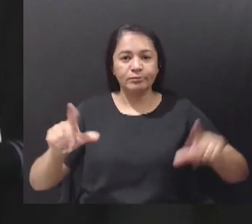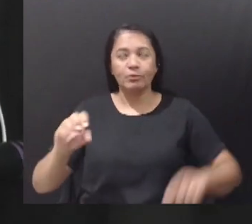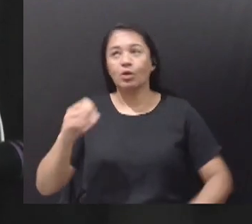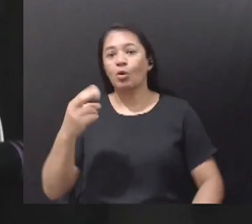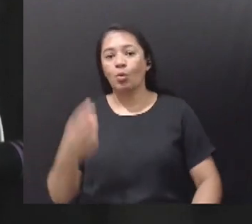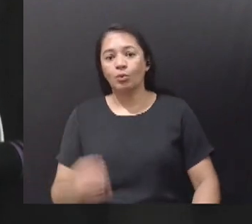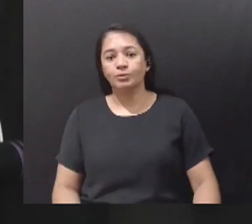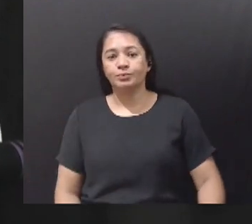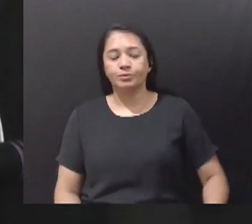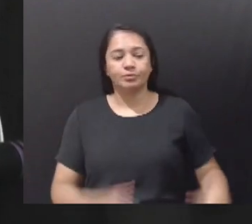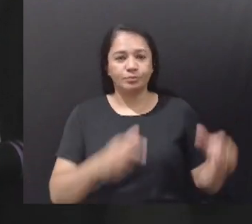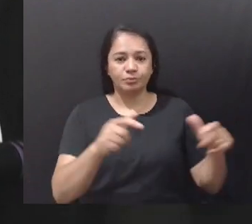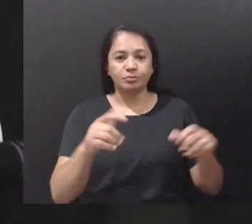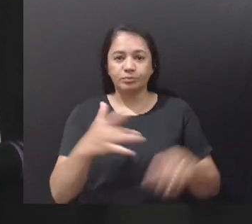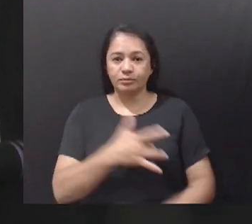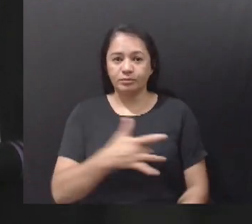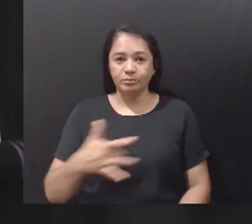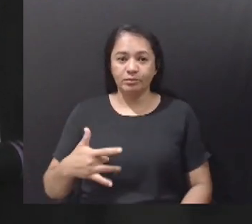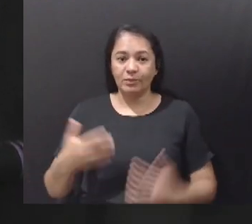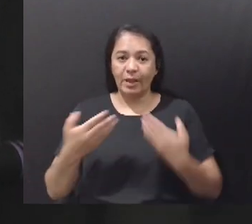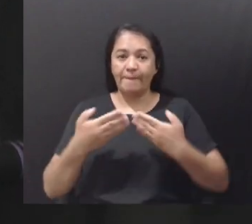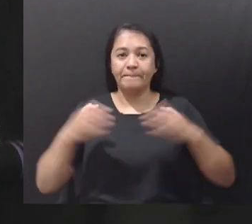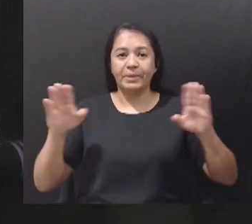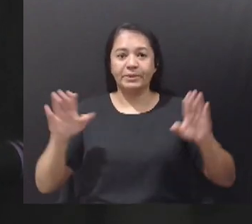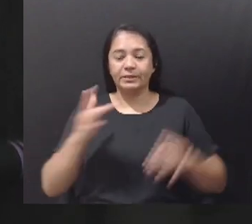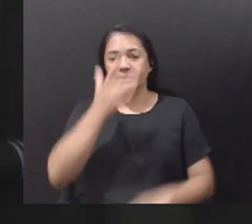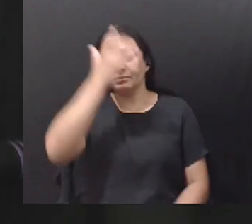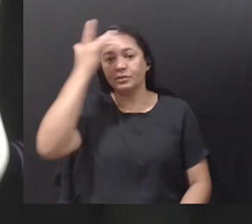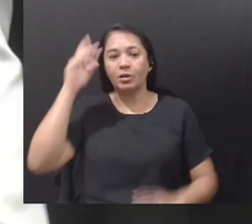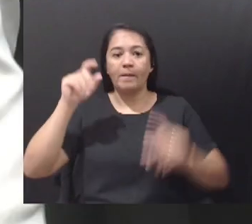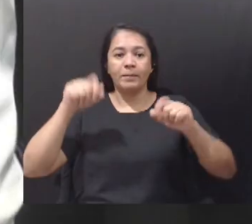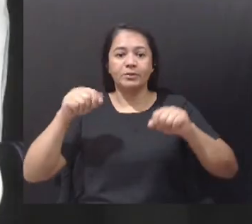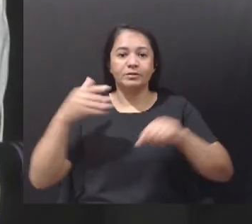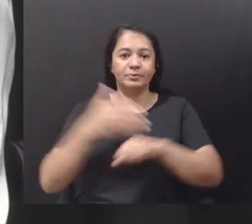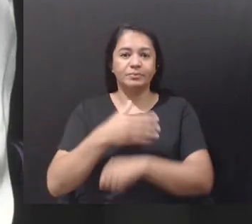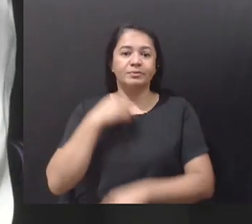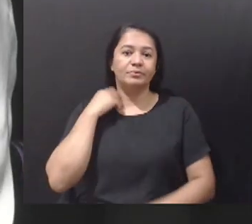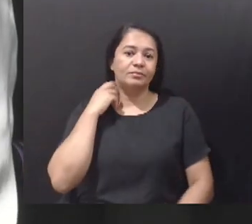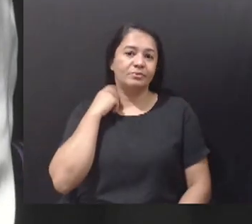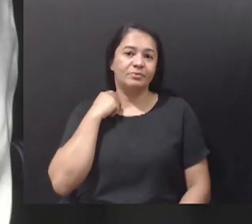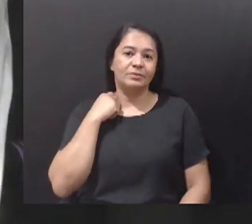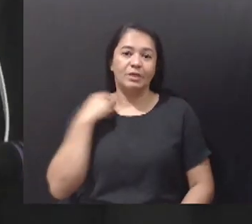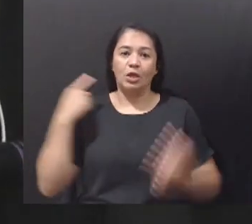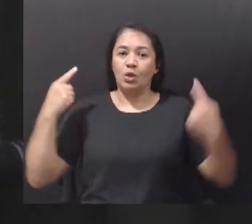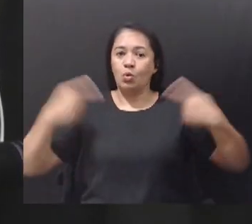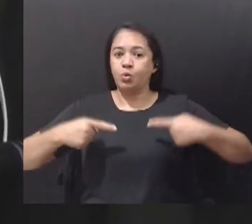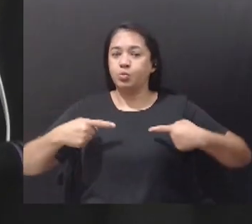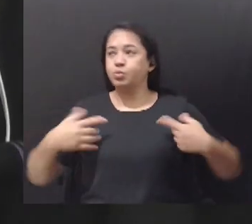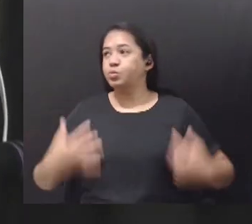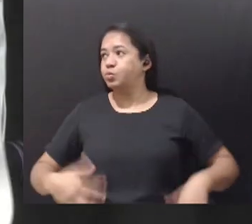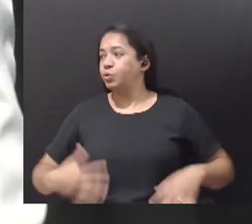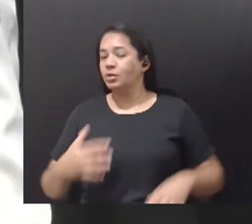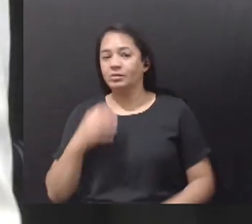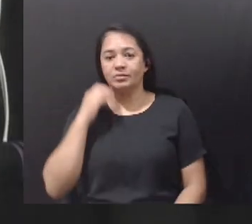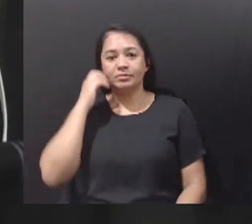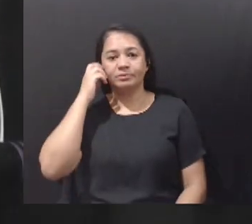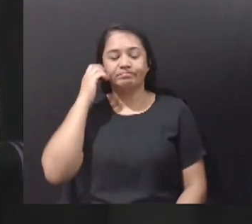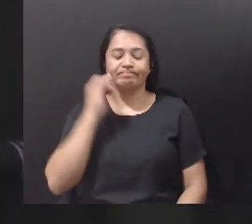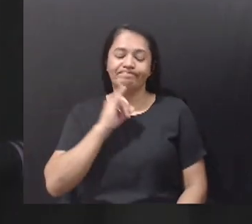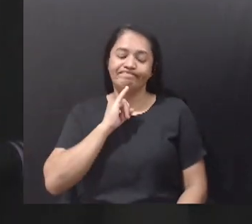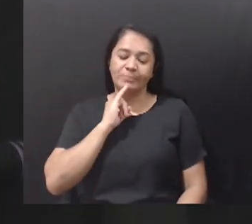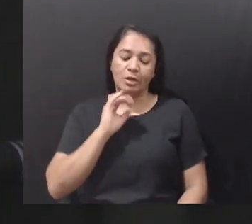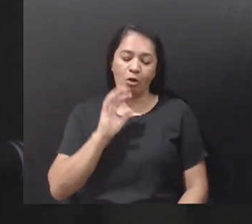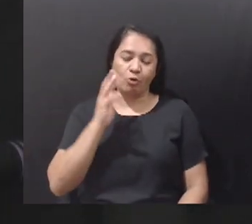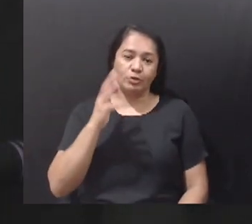local de saúde que era aberto e que as pessoas podiam adentrar. Então foi um grande desafio. Lamento que tenha ocorrido isso no